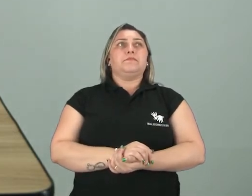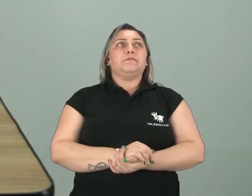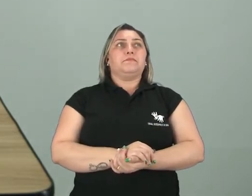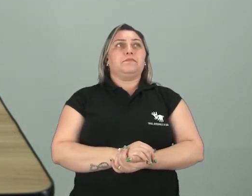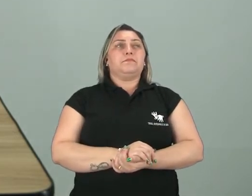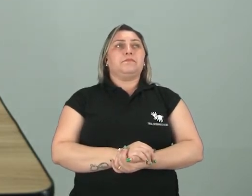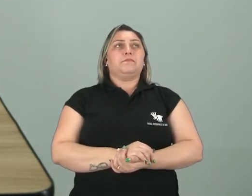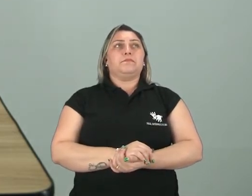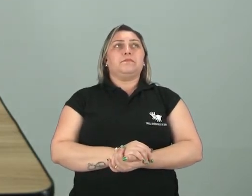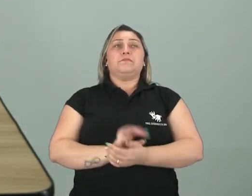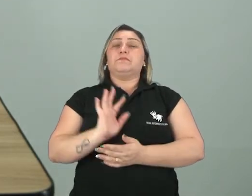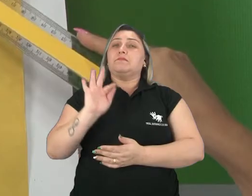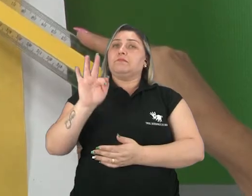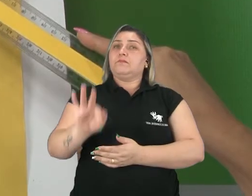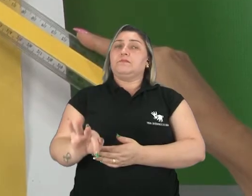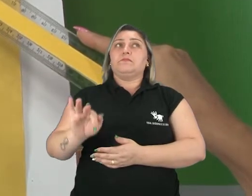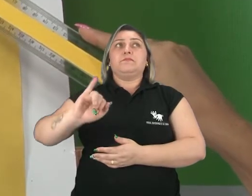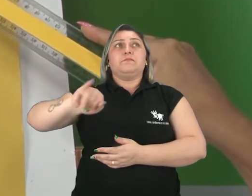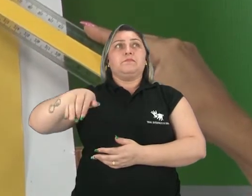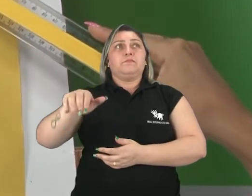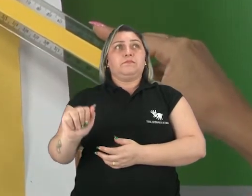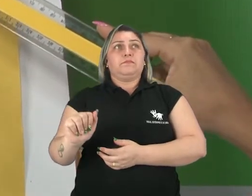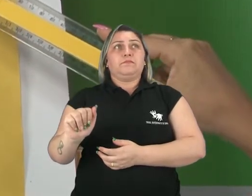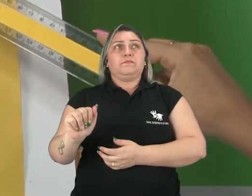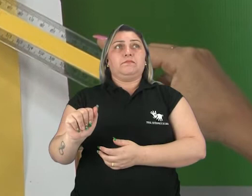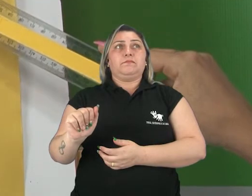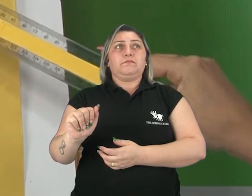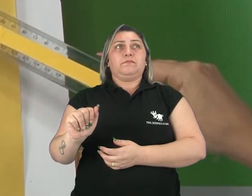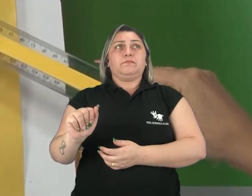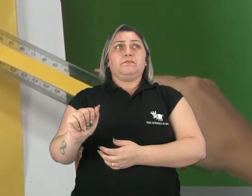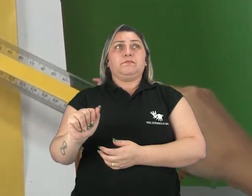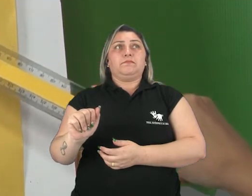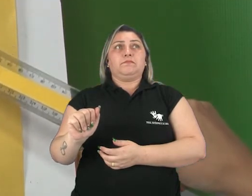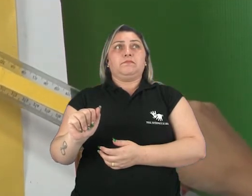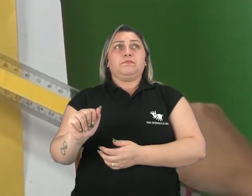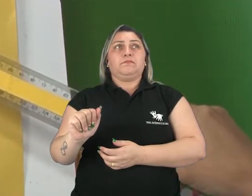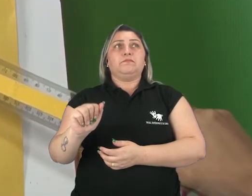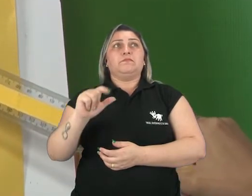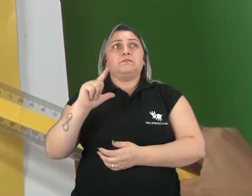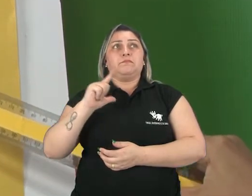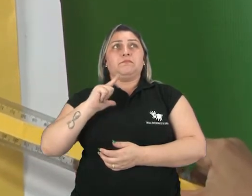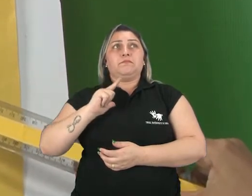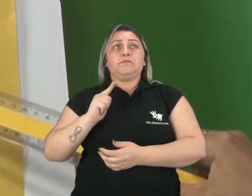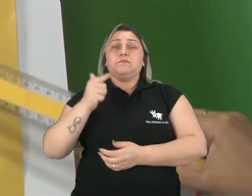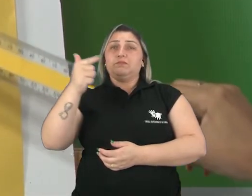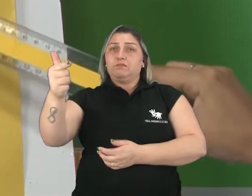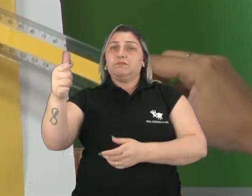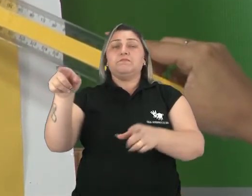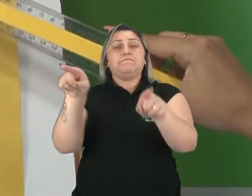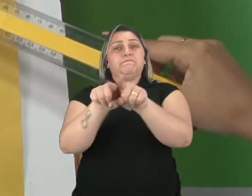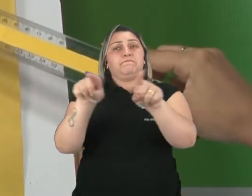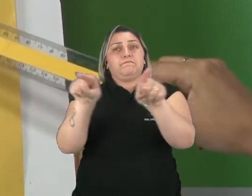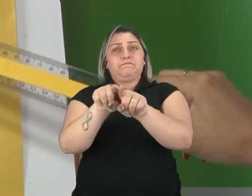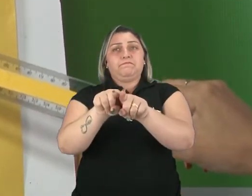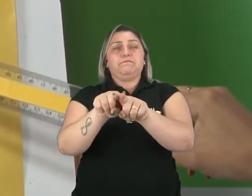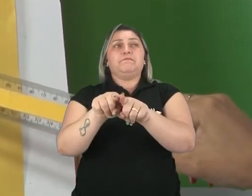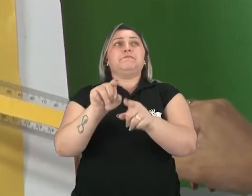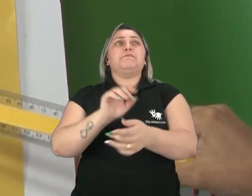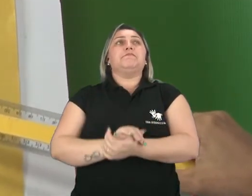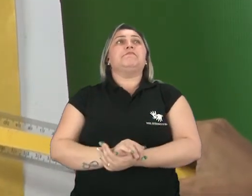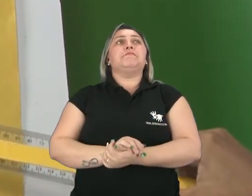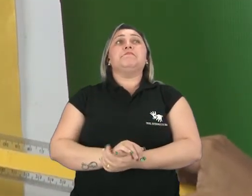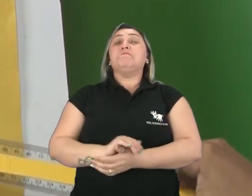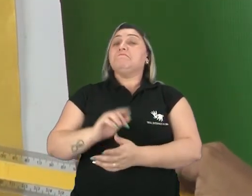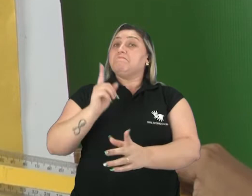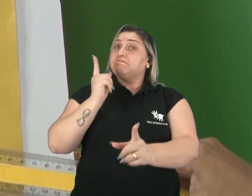aqui final já será que temos alguma outra palavra também com o som